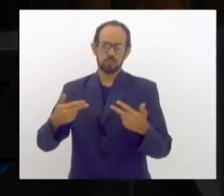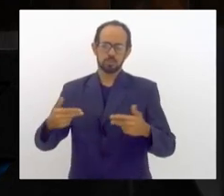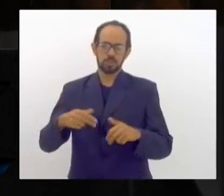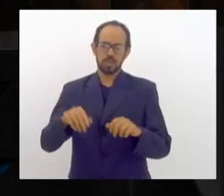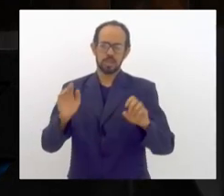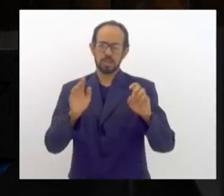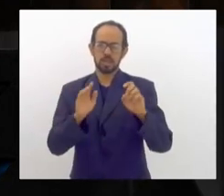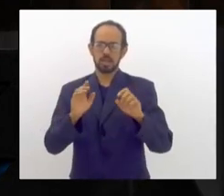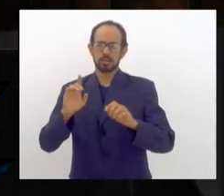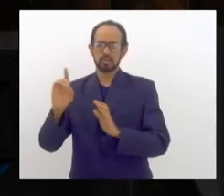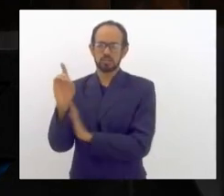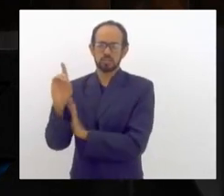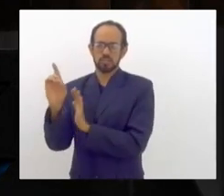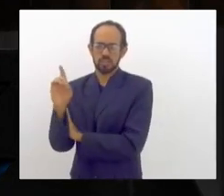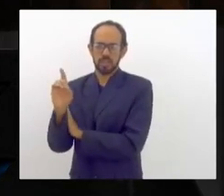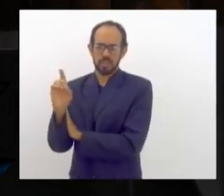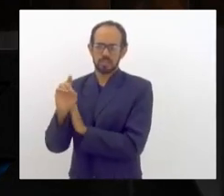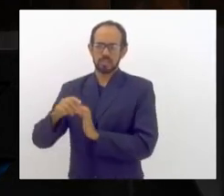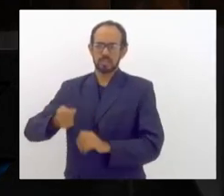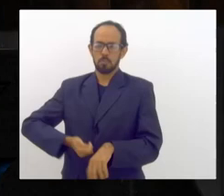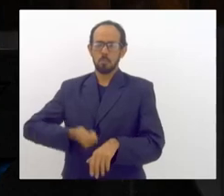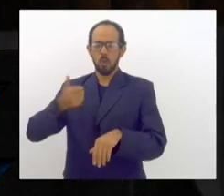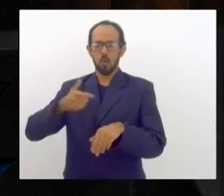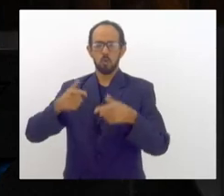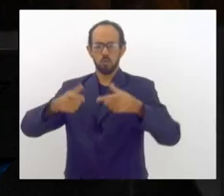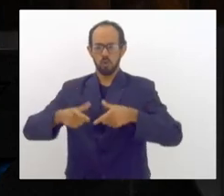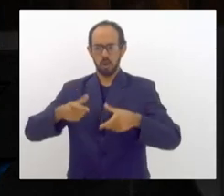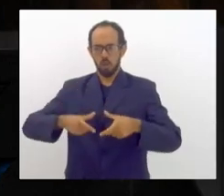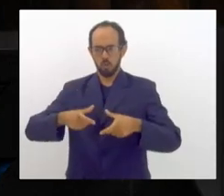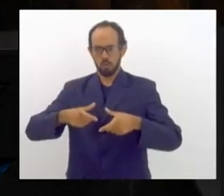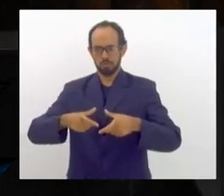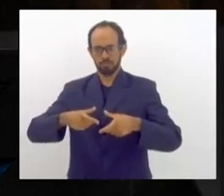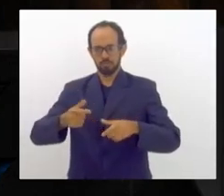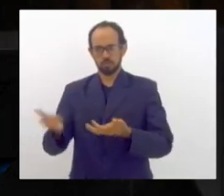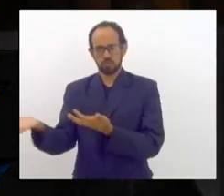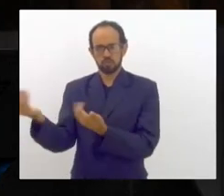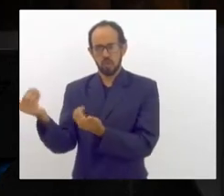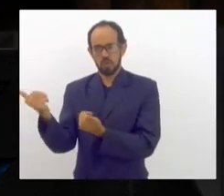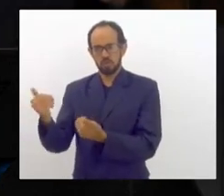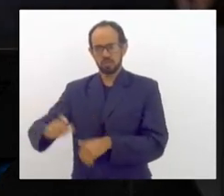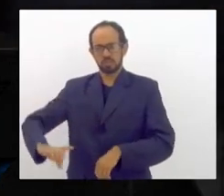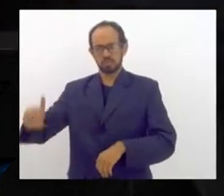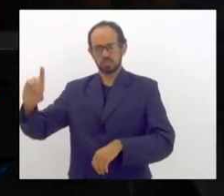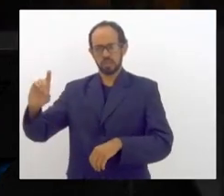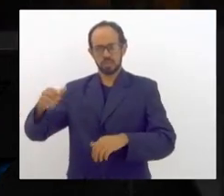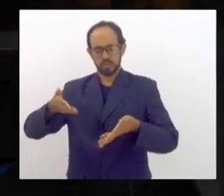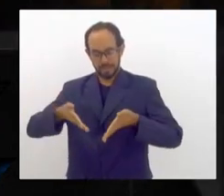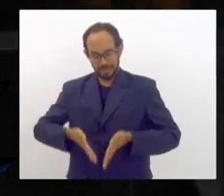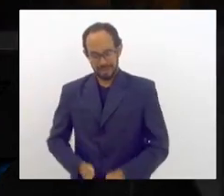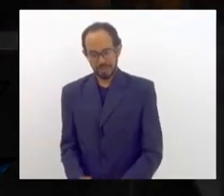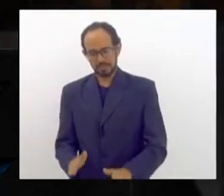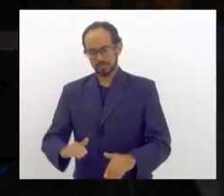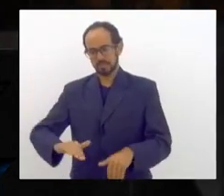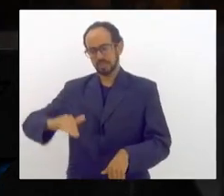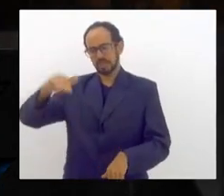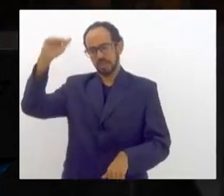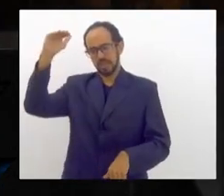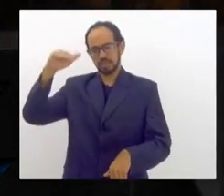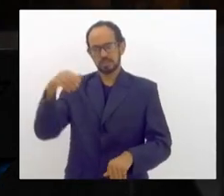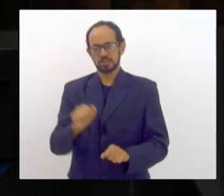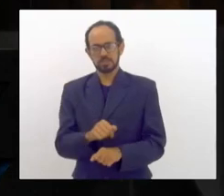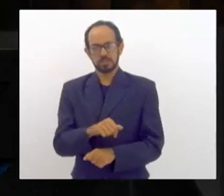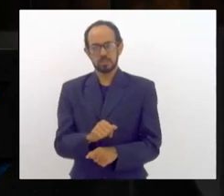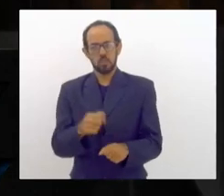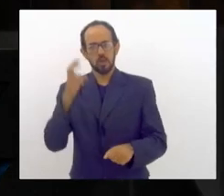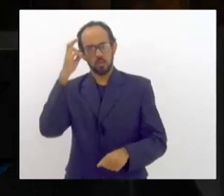da esquerda, que a gente não tem espaço, onde o jovem de direita está nascendo e crescendo com a cultura do cancelamento. Cultura